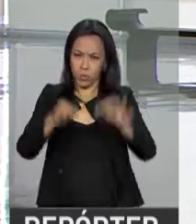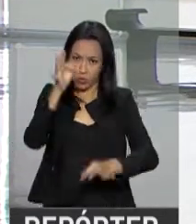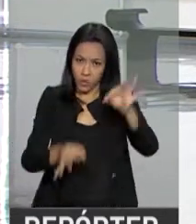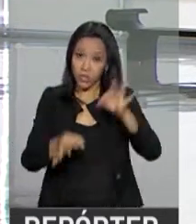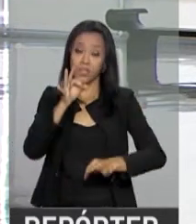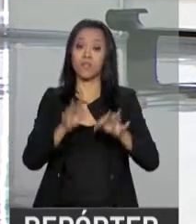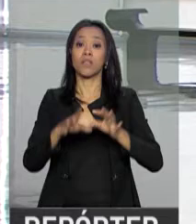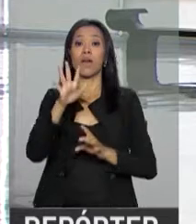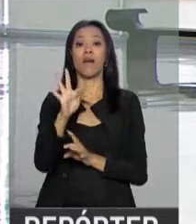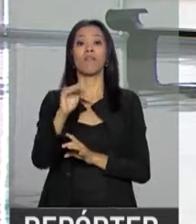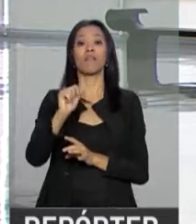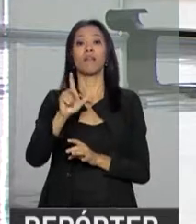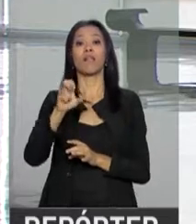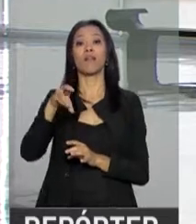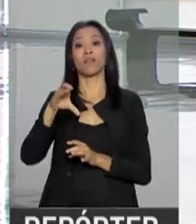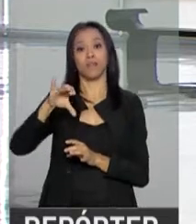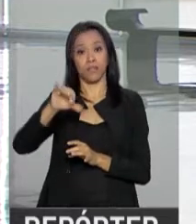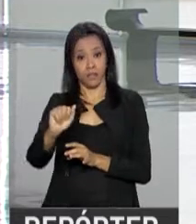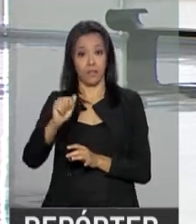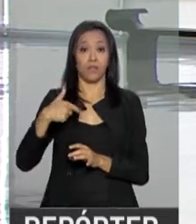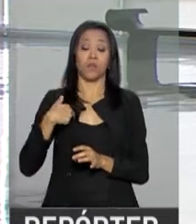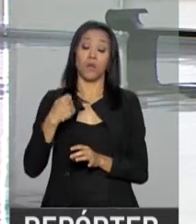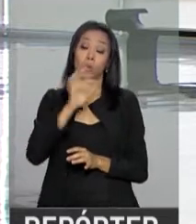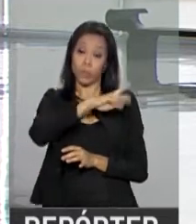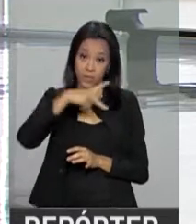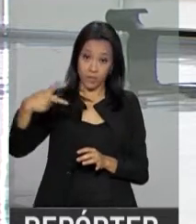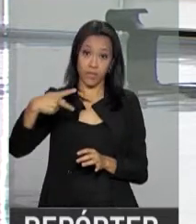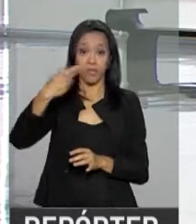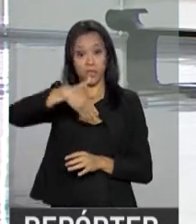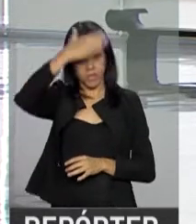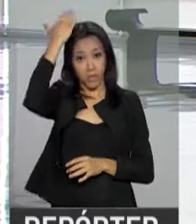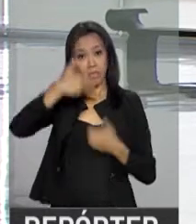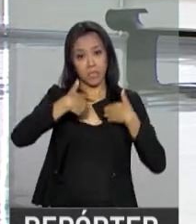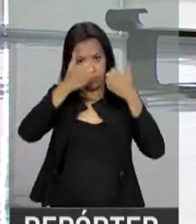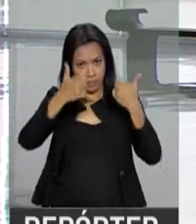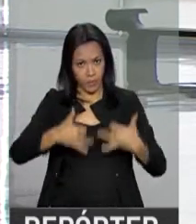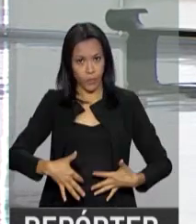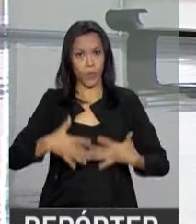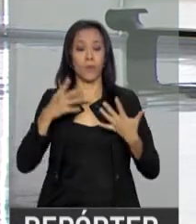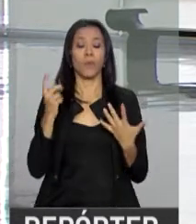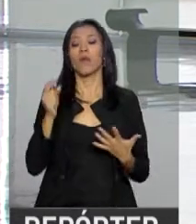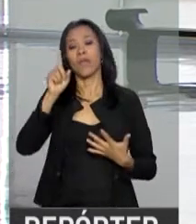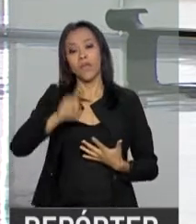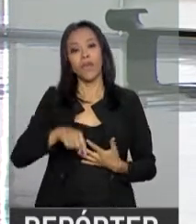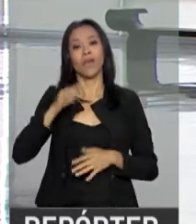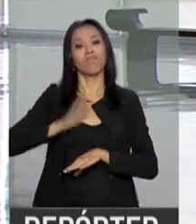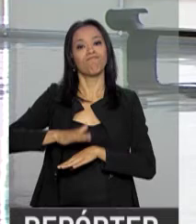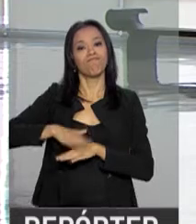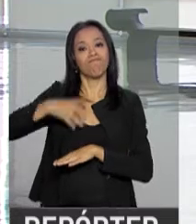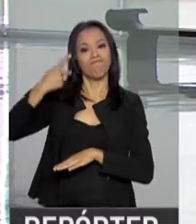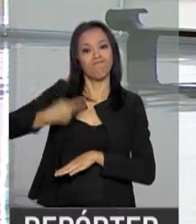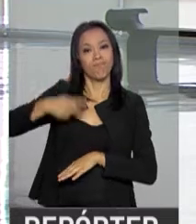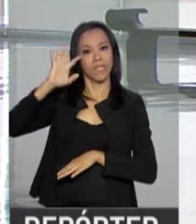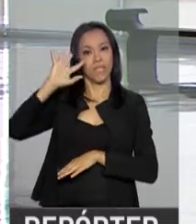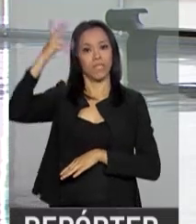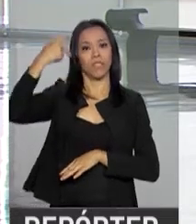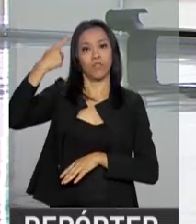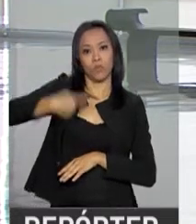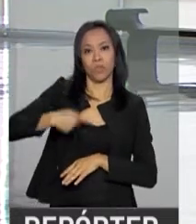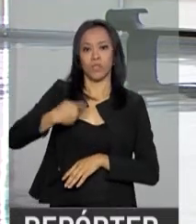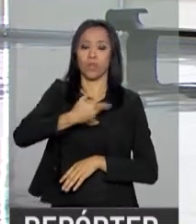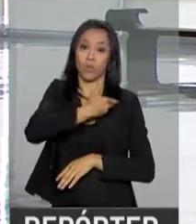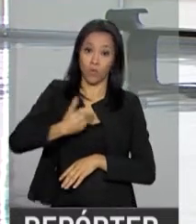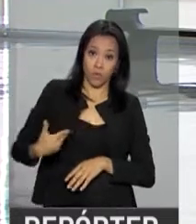social o presidente michel temer comentou que esse projeto é mais um ato do seu governo de modernização